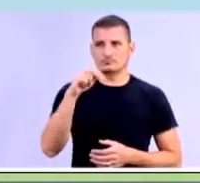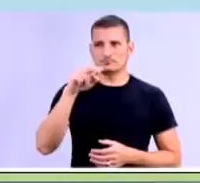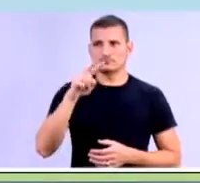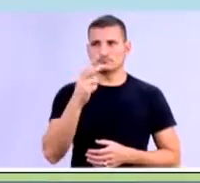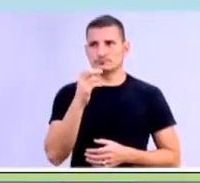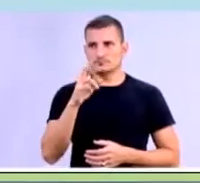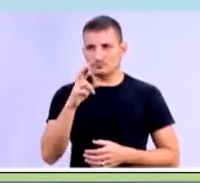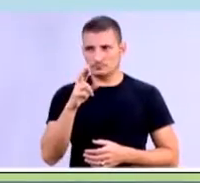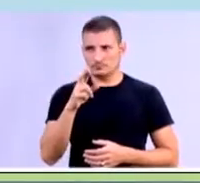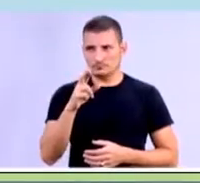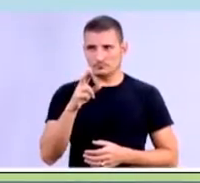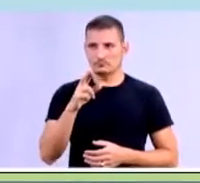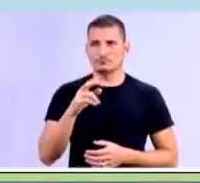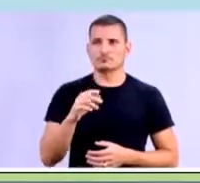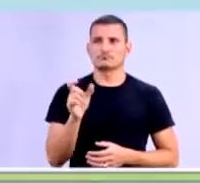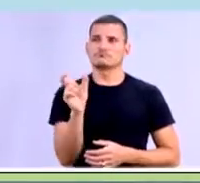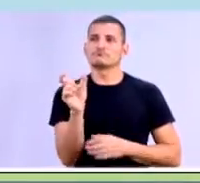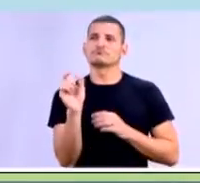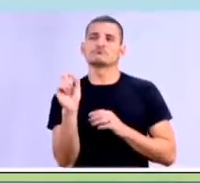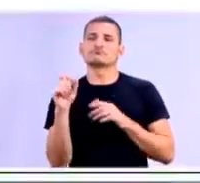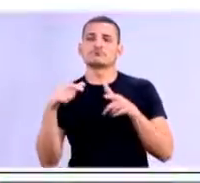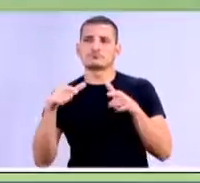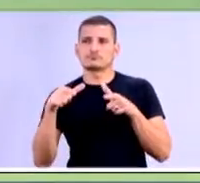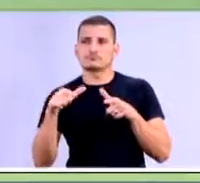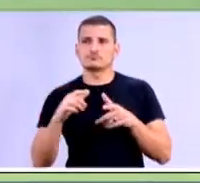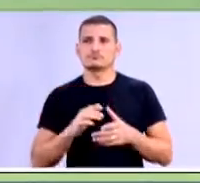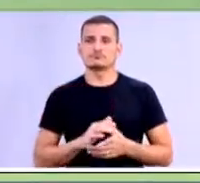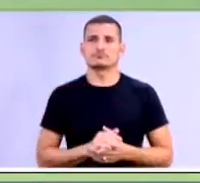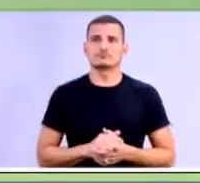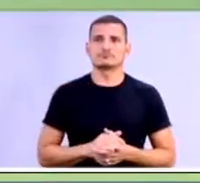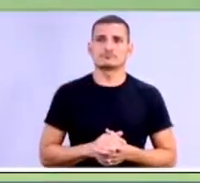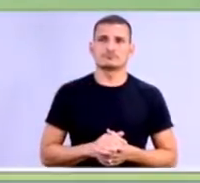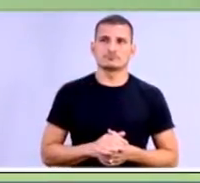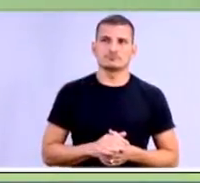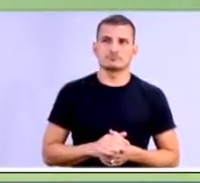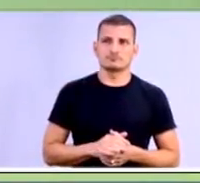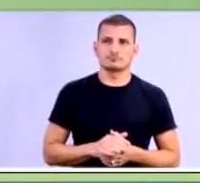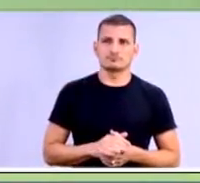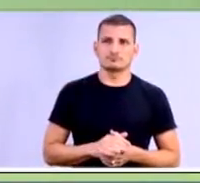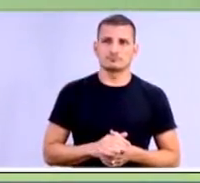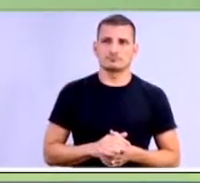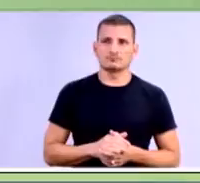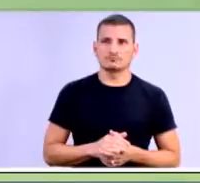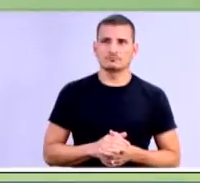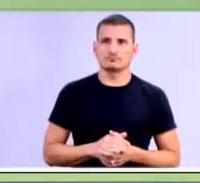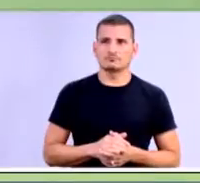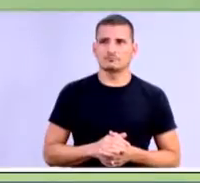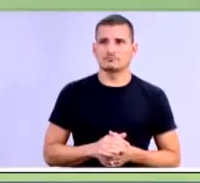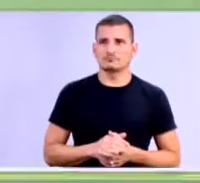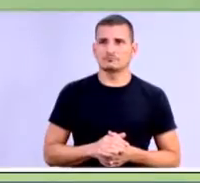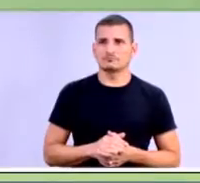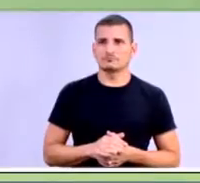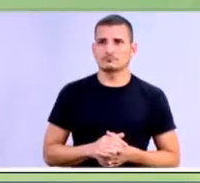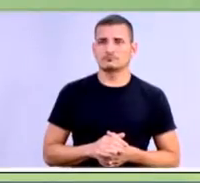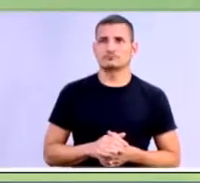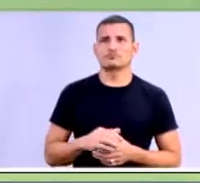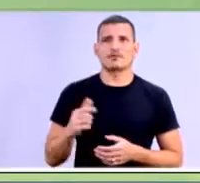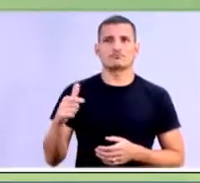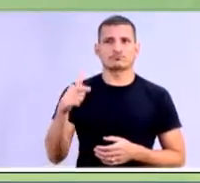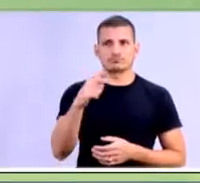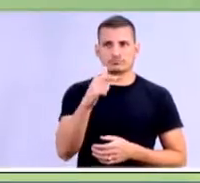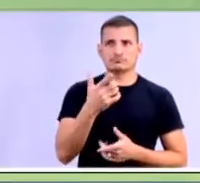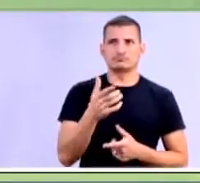Senhor e o cargo que ele exerce. Tudo bem? Olha só, para os demais casos, para as demais